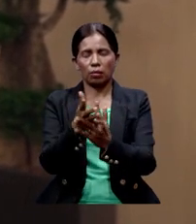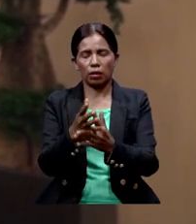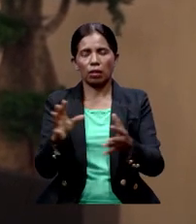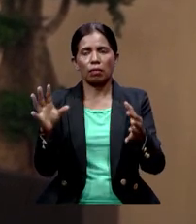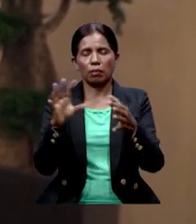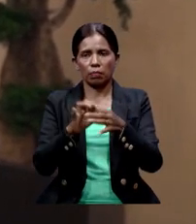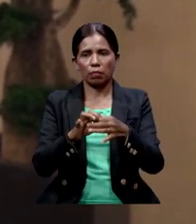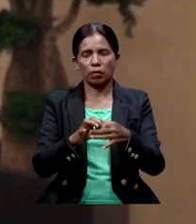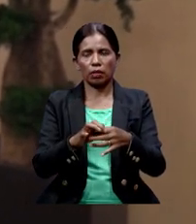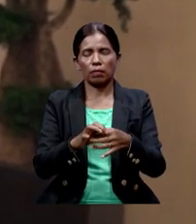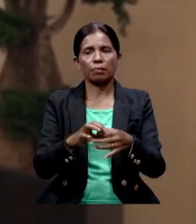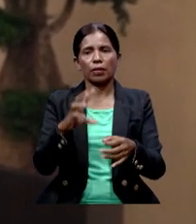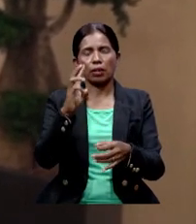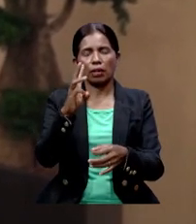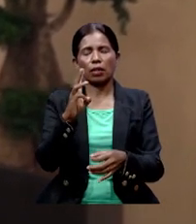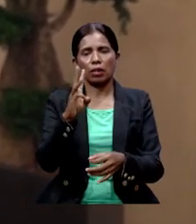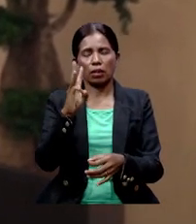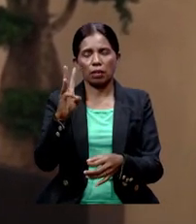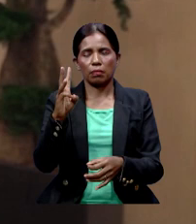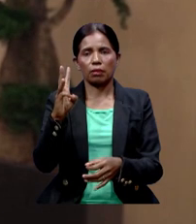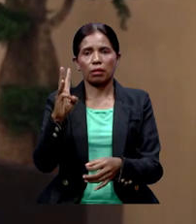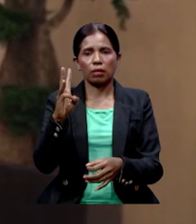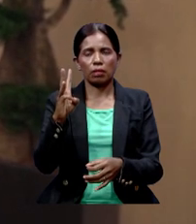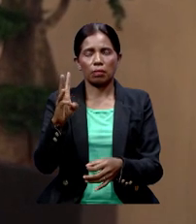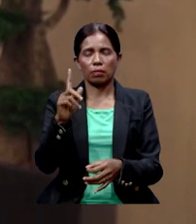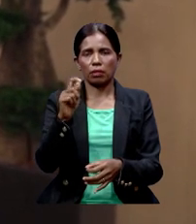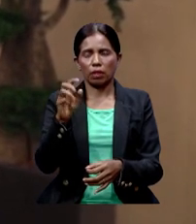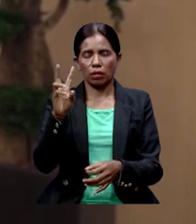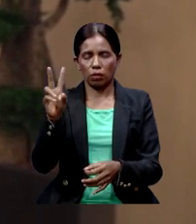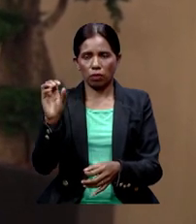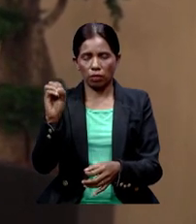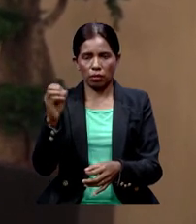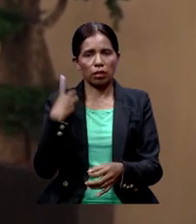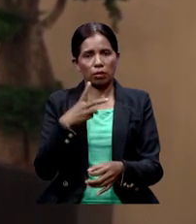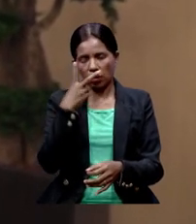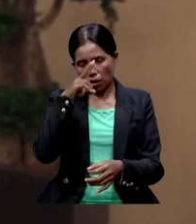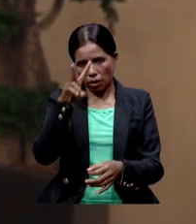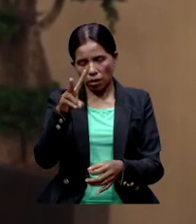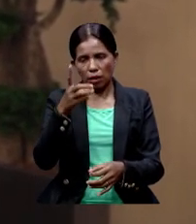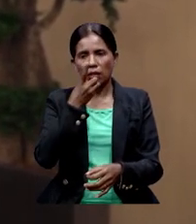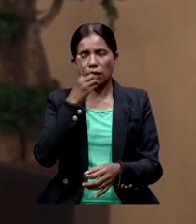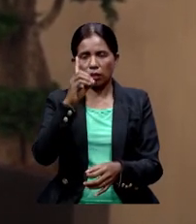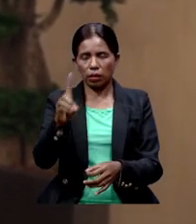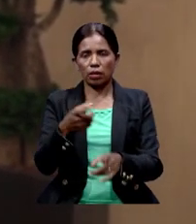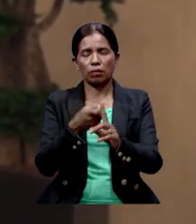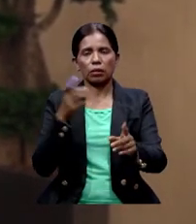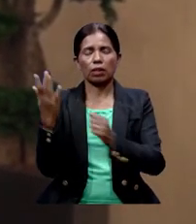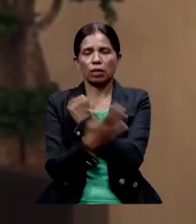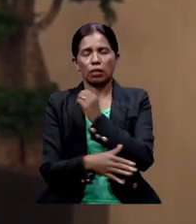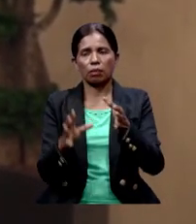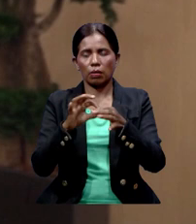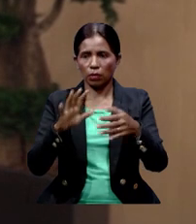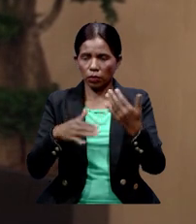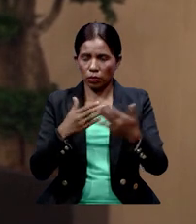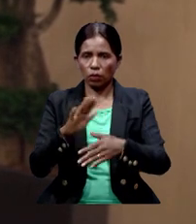né e está nos acompanha hoje em declaração será hoje nação membro será